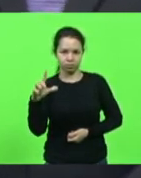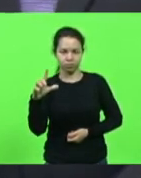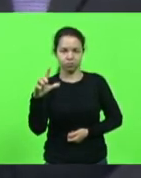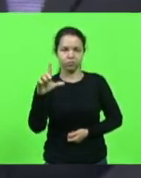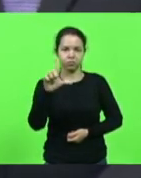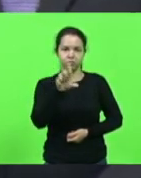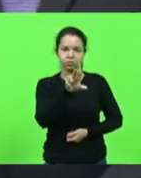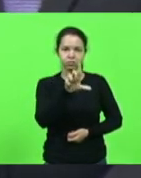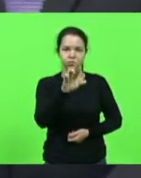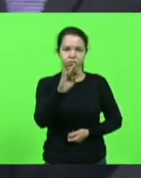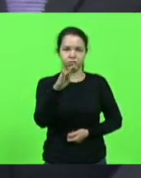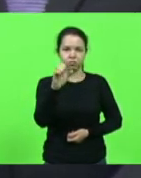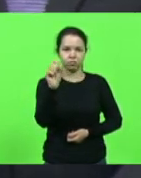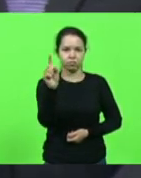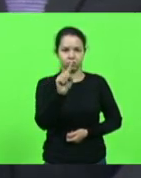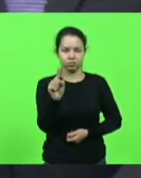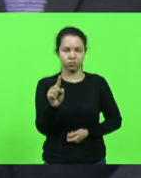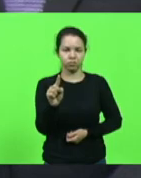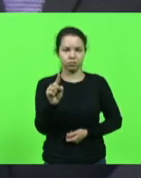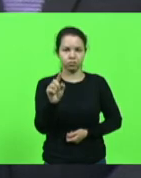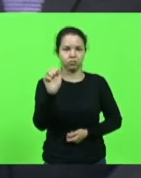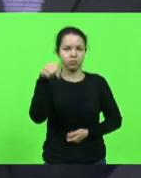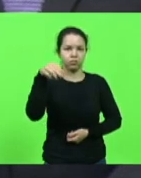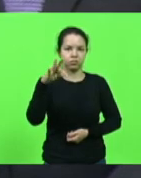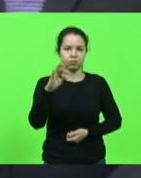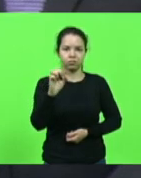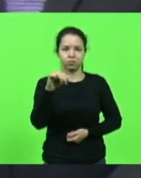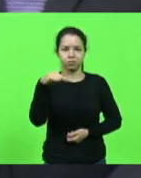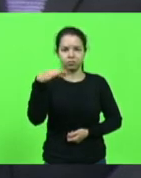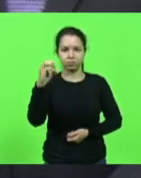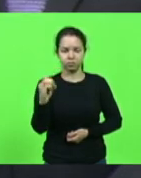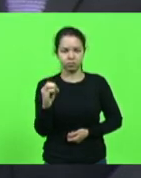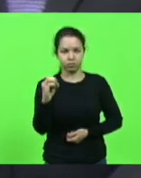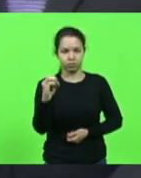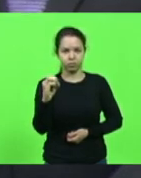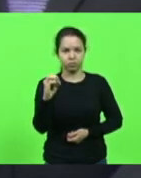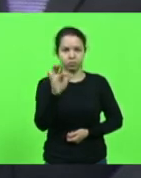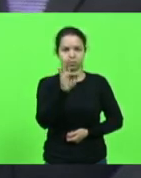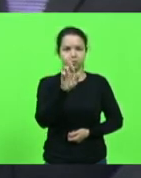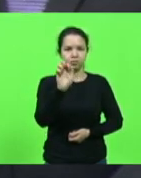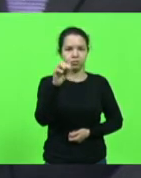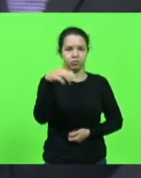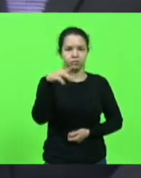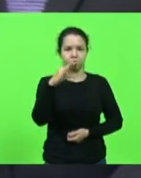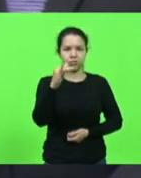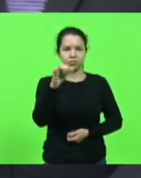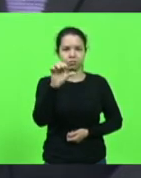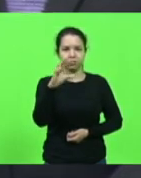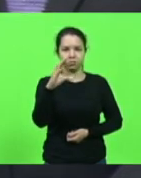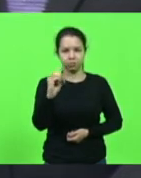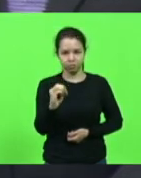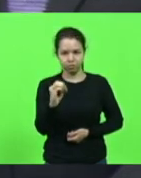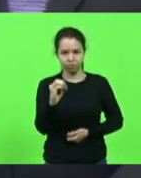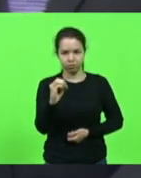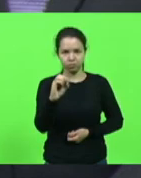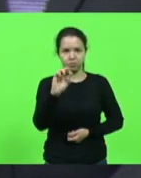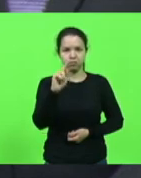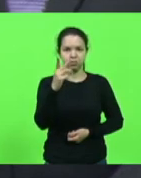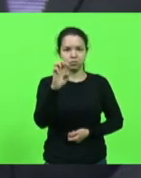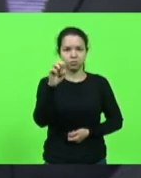Galotti, Antônio Carlos Konder Reis, Francisco Barreiros Filho, Henrique